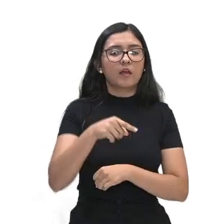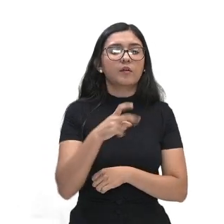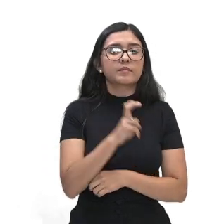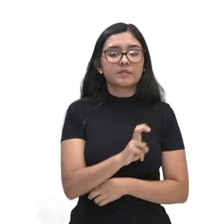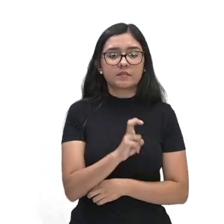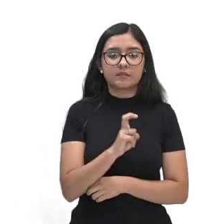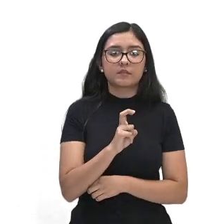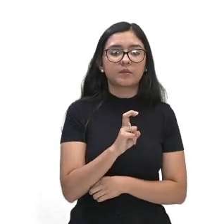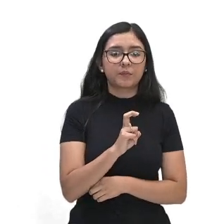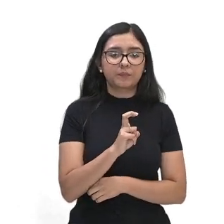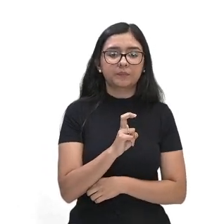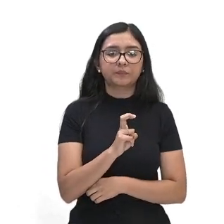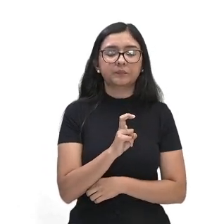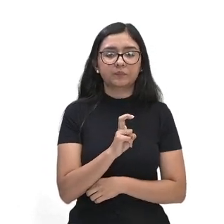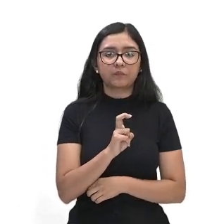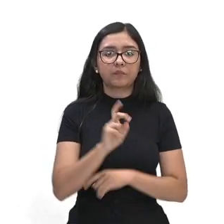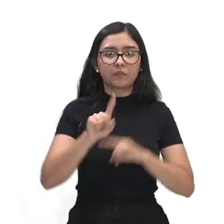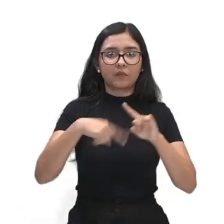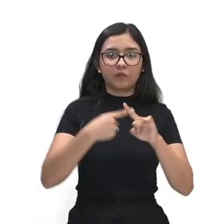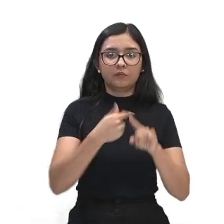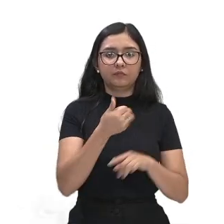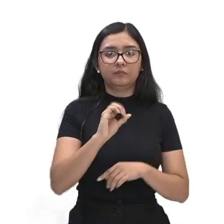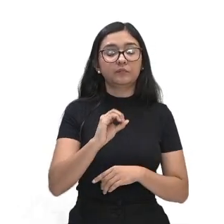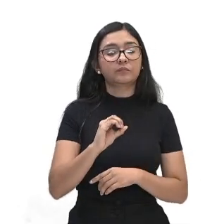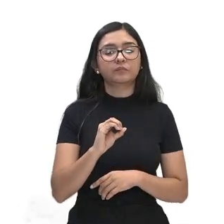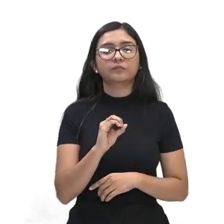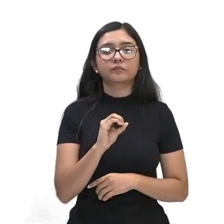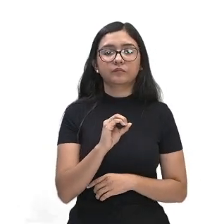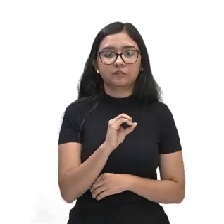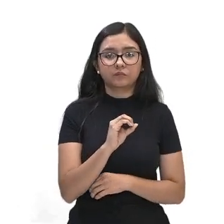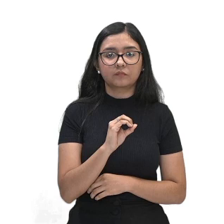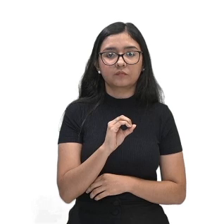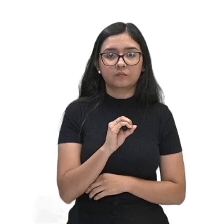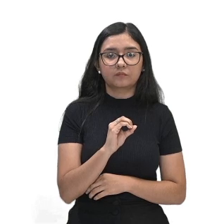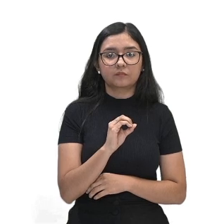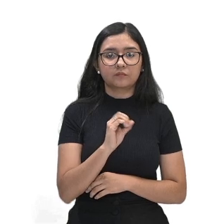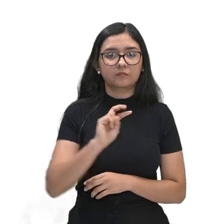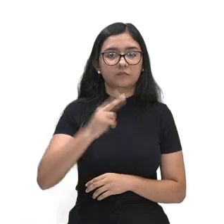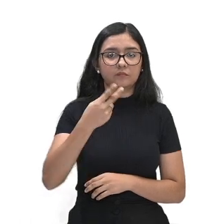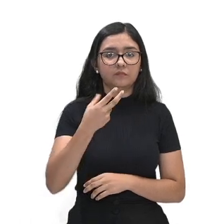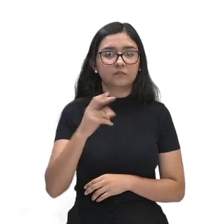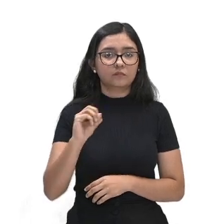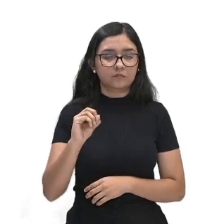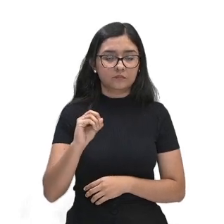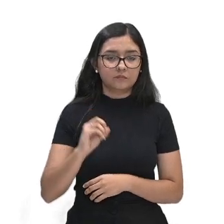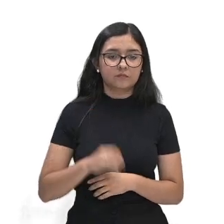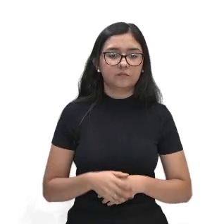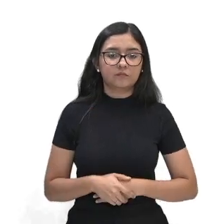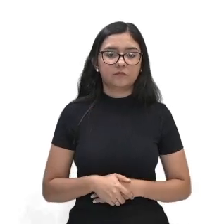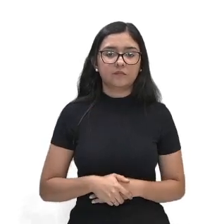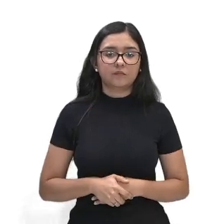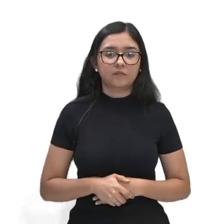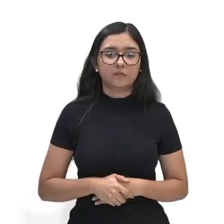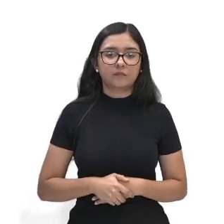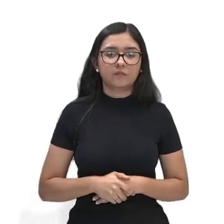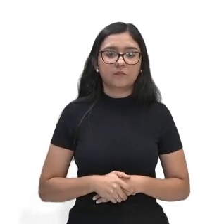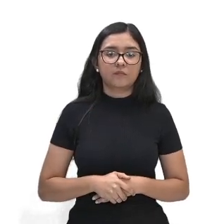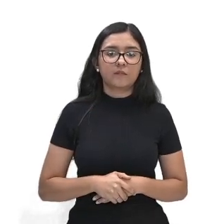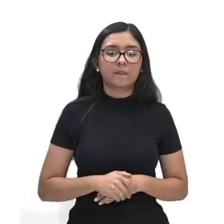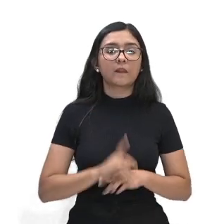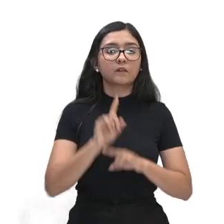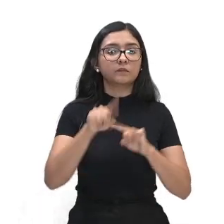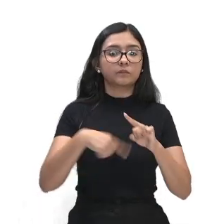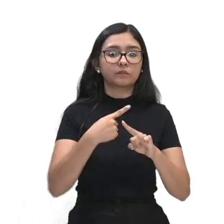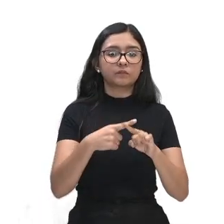5 vezes 10 elevado a 20, multiplicado pela carga